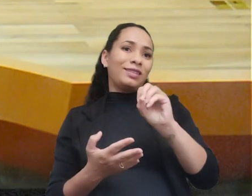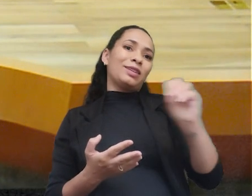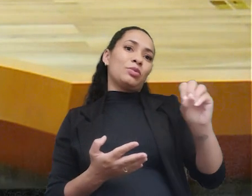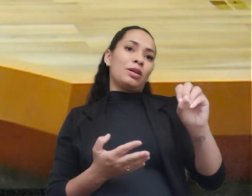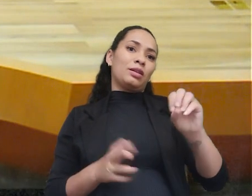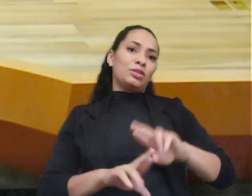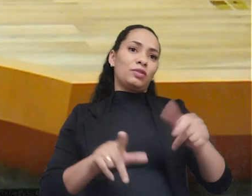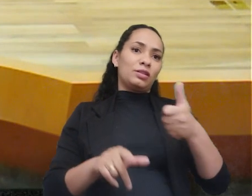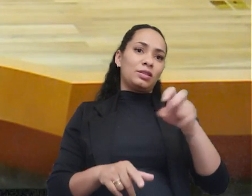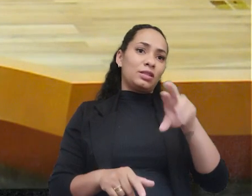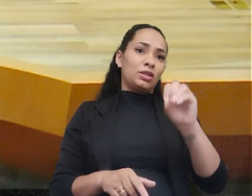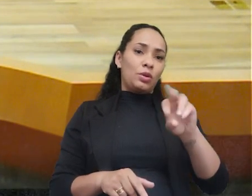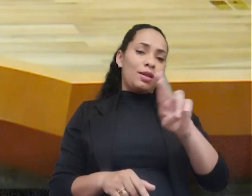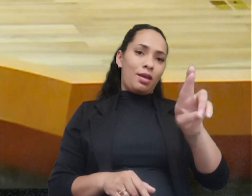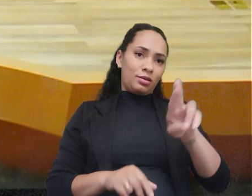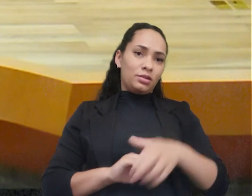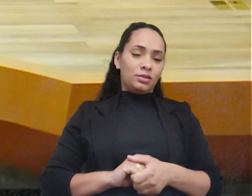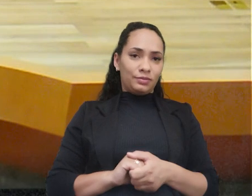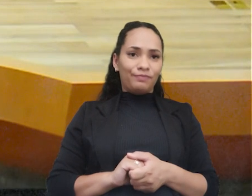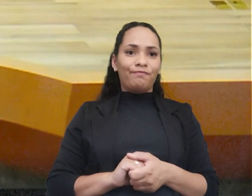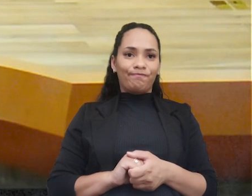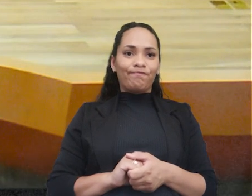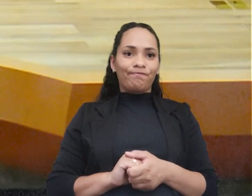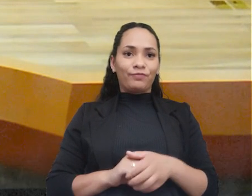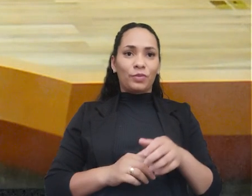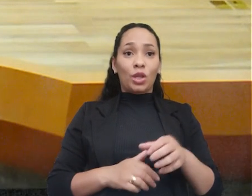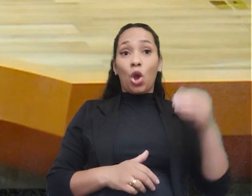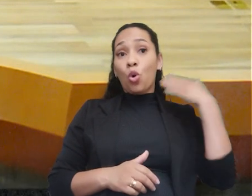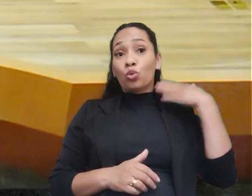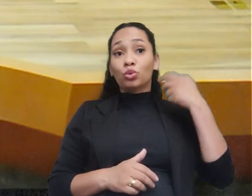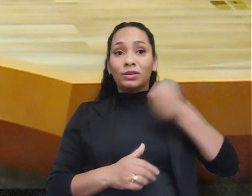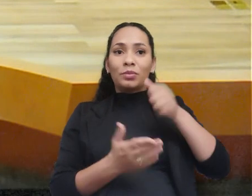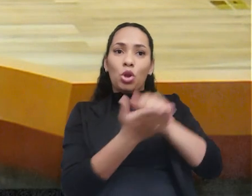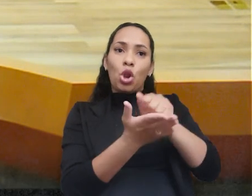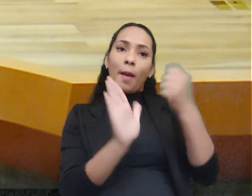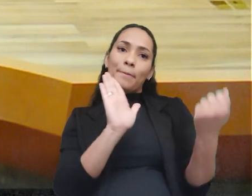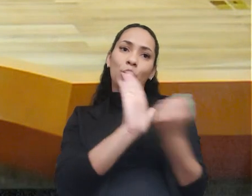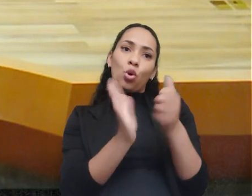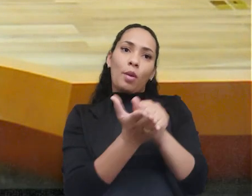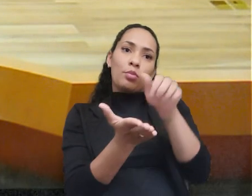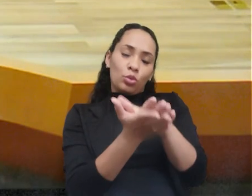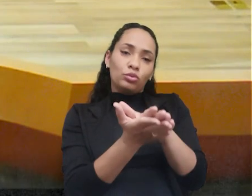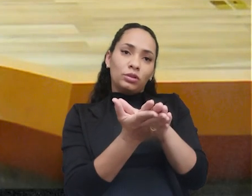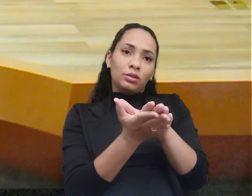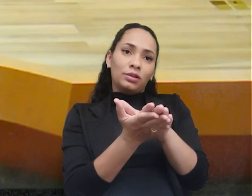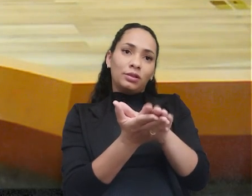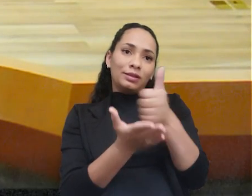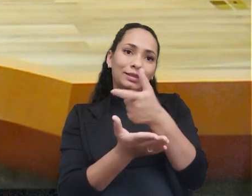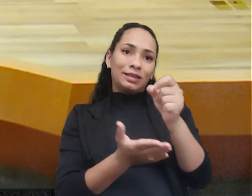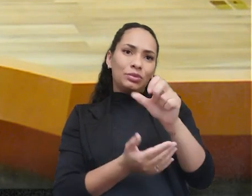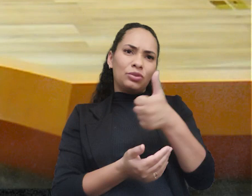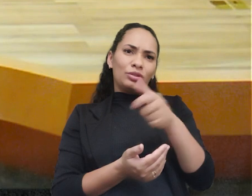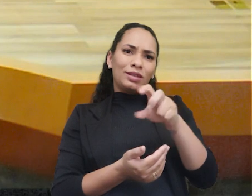há uma diferença de R$ 150. O juiz aplicou a multa de 100% do valor que excedeu, ou seja, 100%